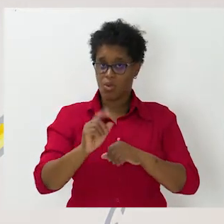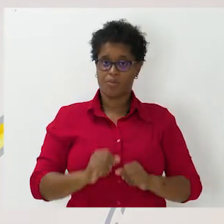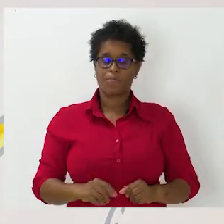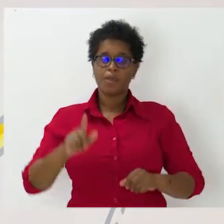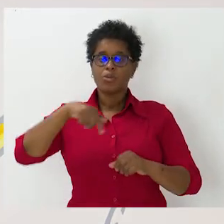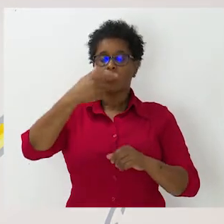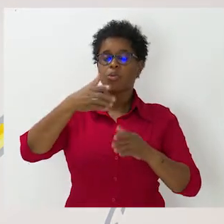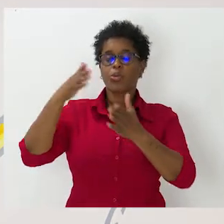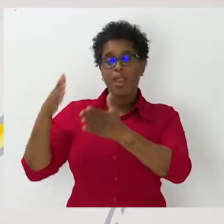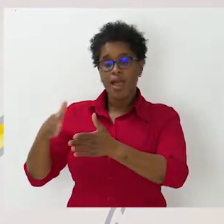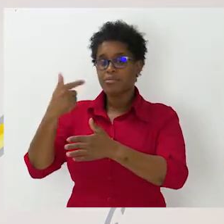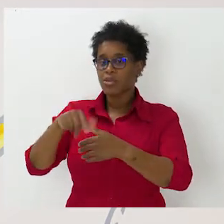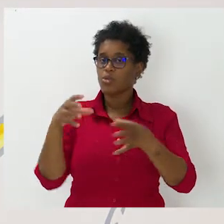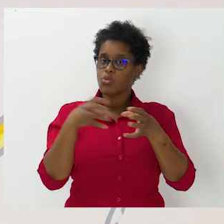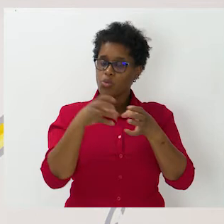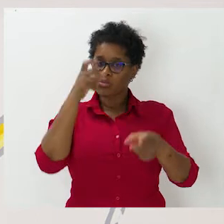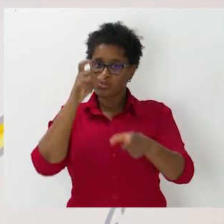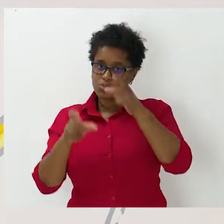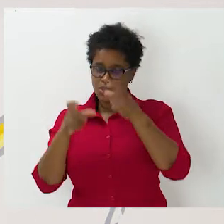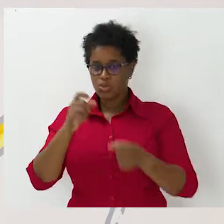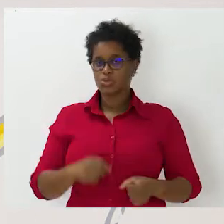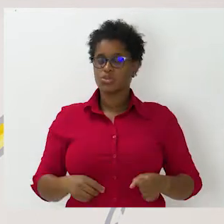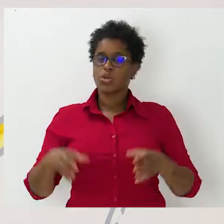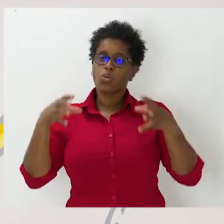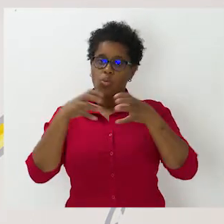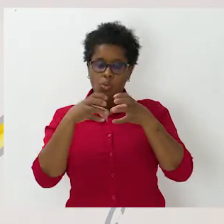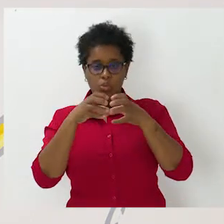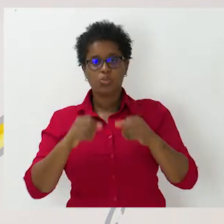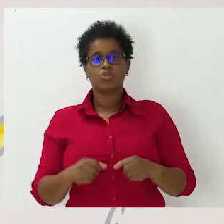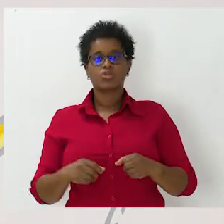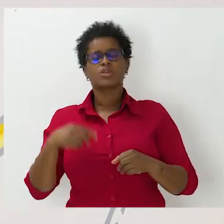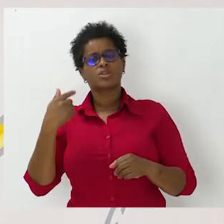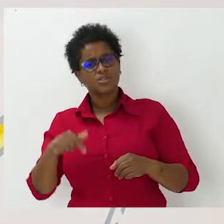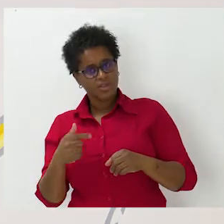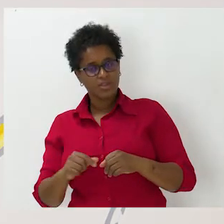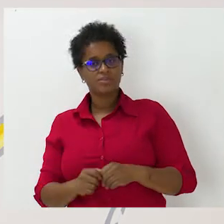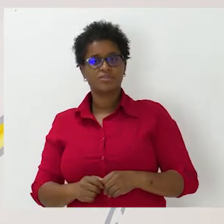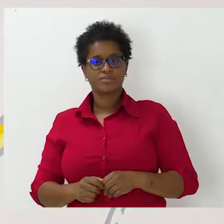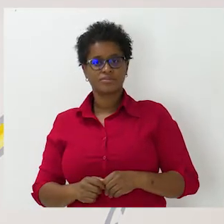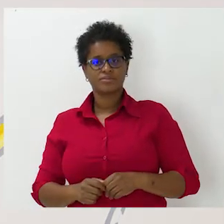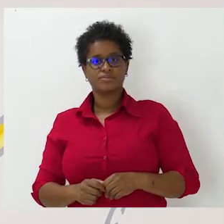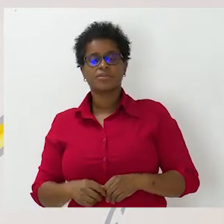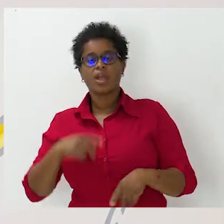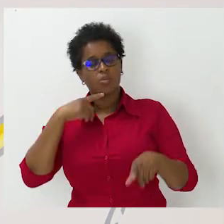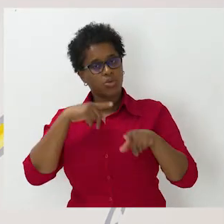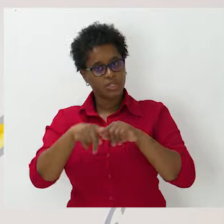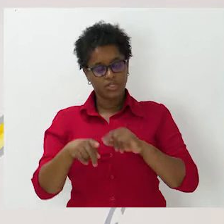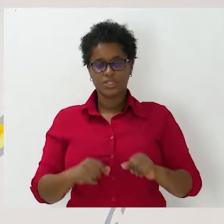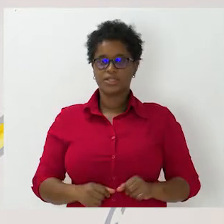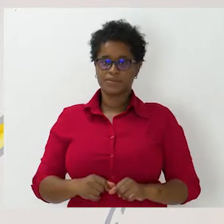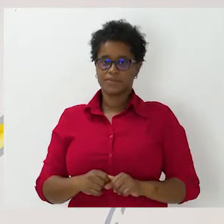grupo dos cidadãos, grupos que exercem a